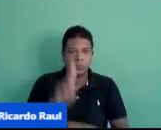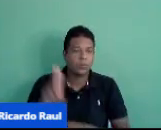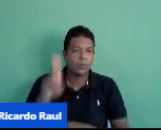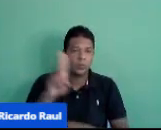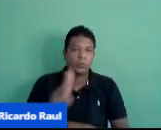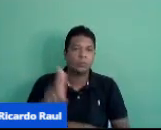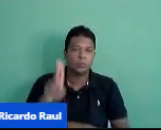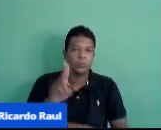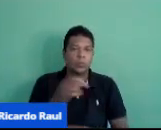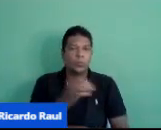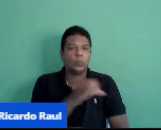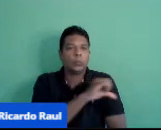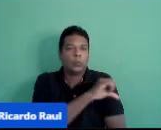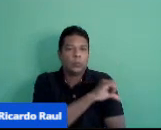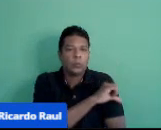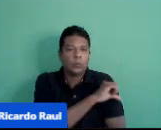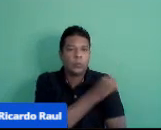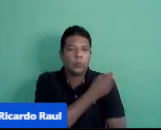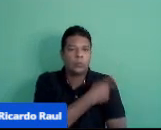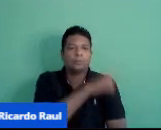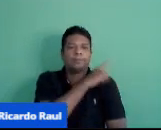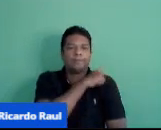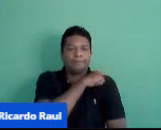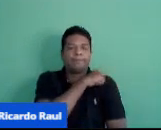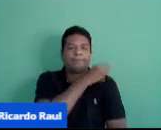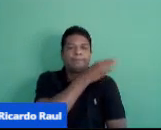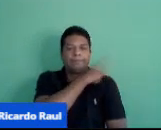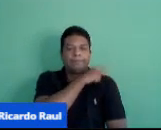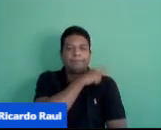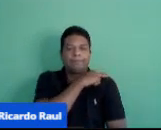isso no nono, no ensino médio principalmente, que é a questão do